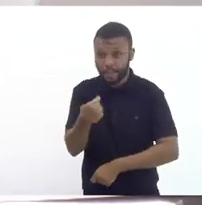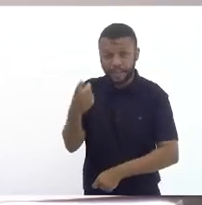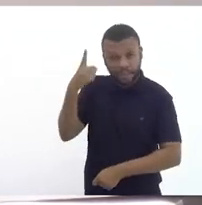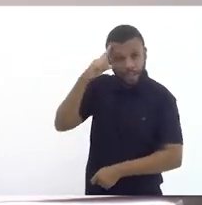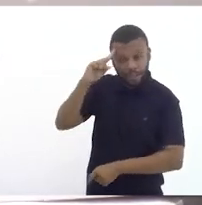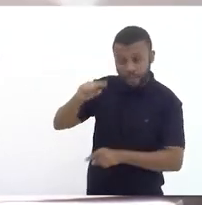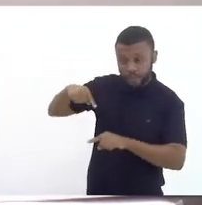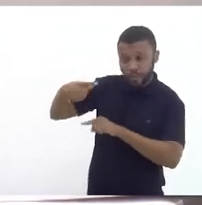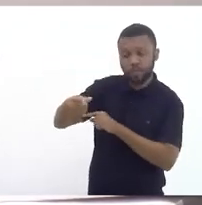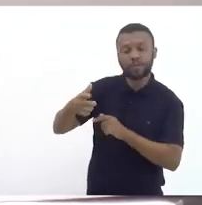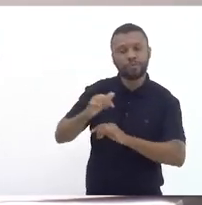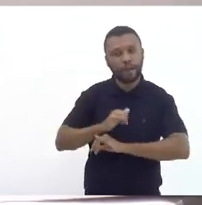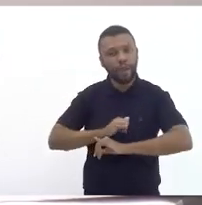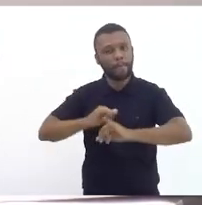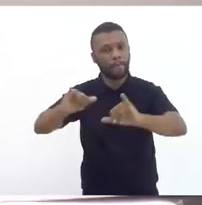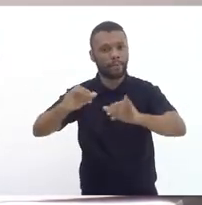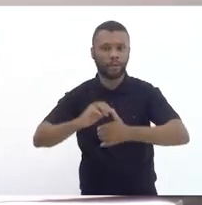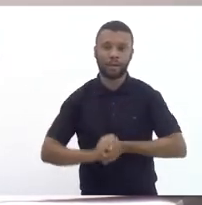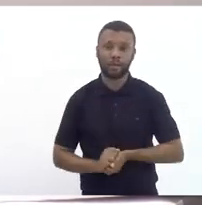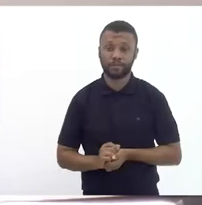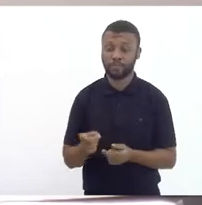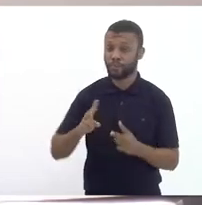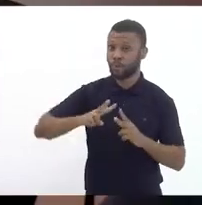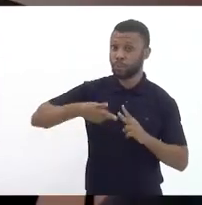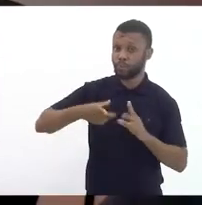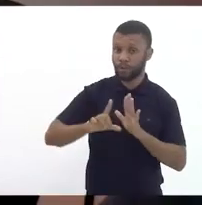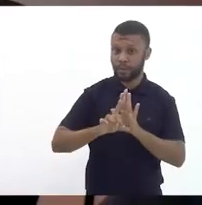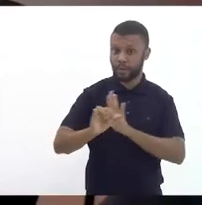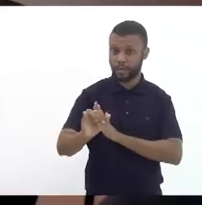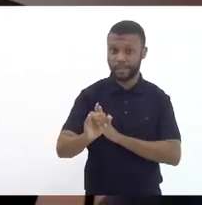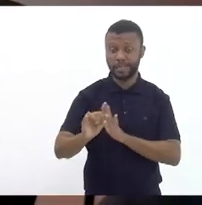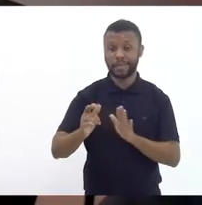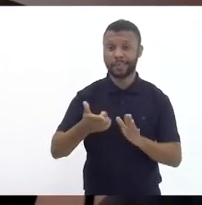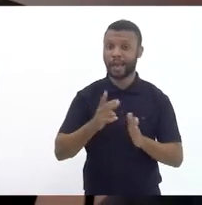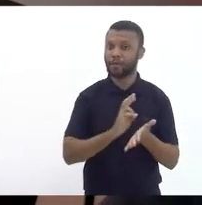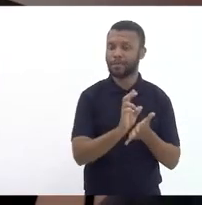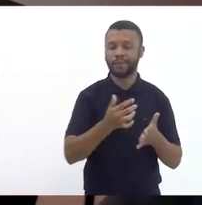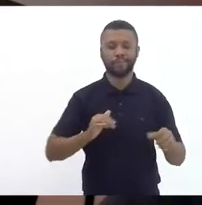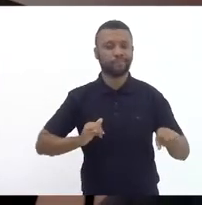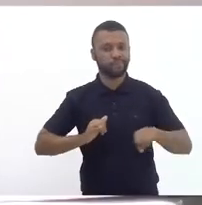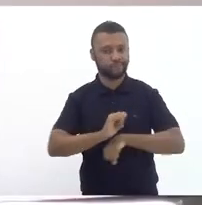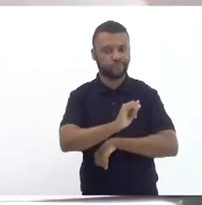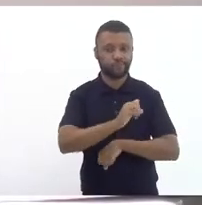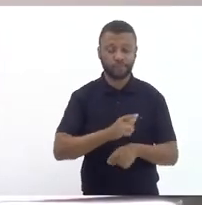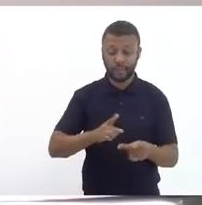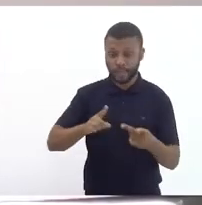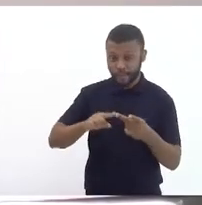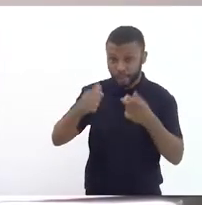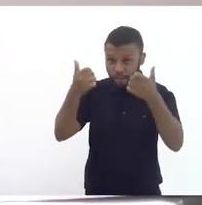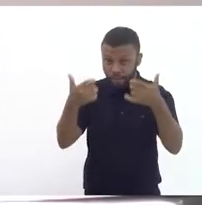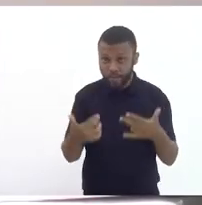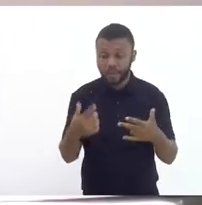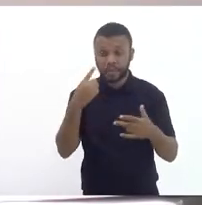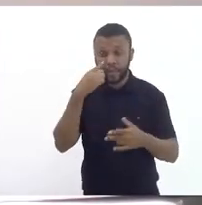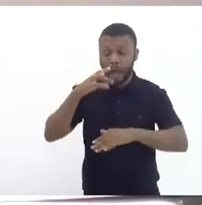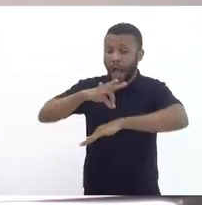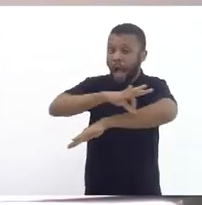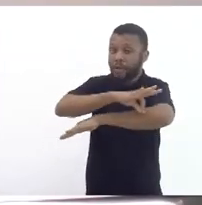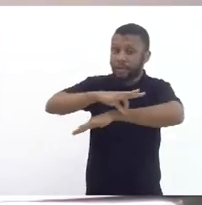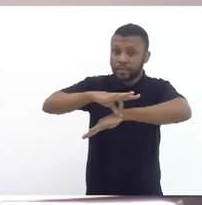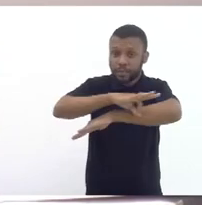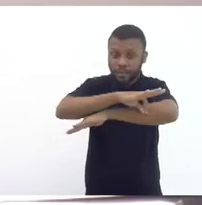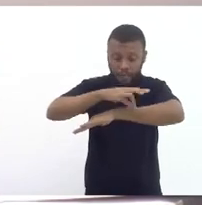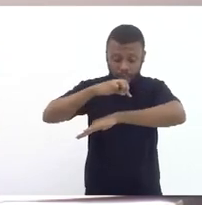leis que não são cumpridas pela Supervia. Essa daqui fala da distância entre o trem e a